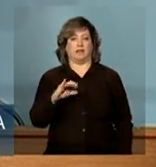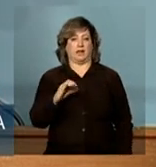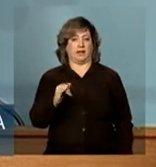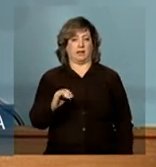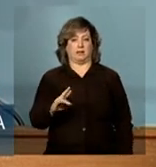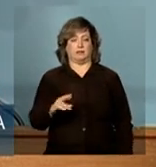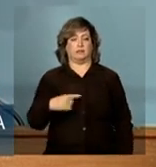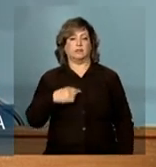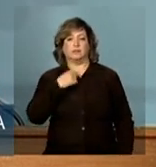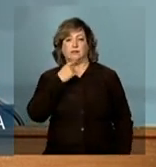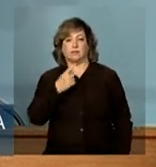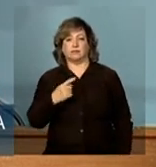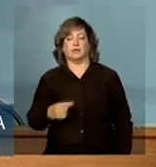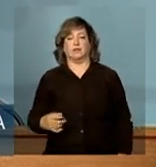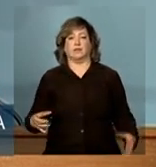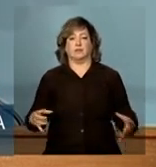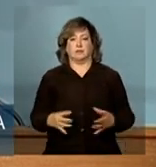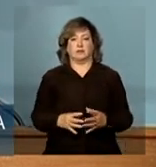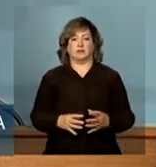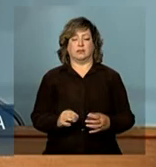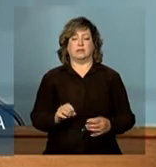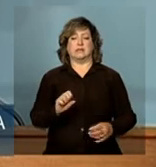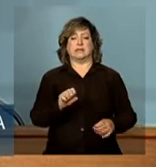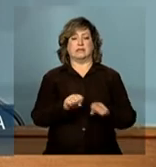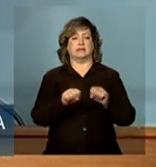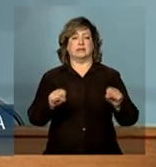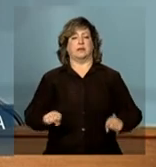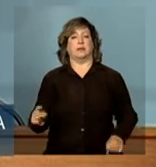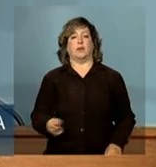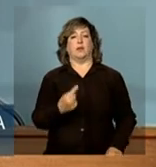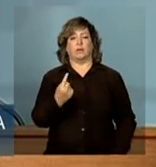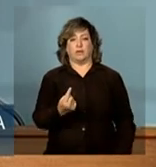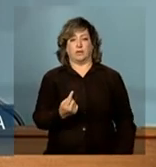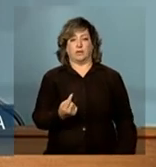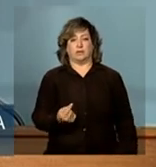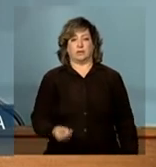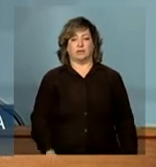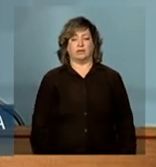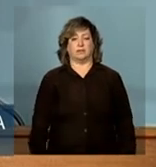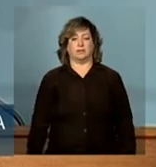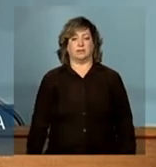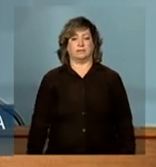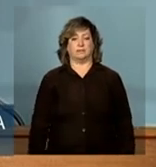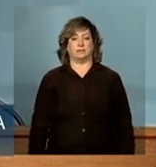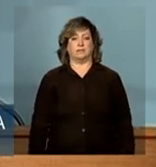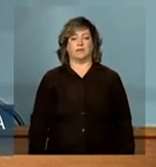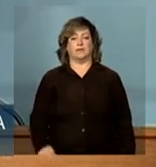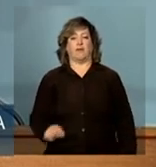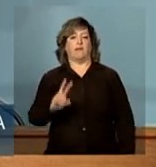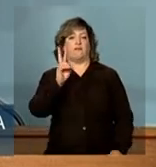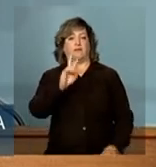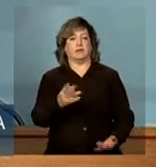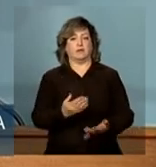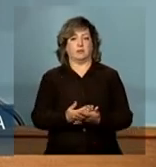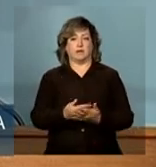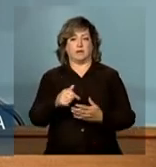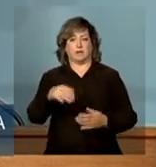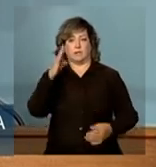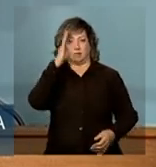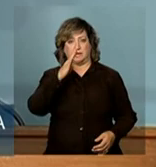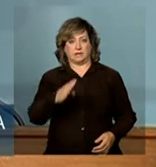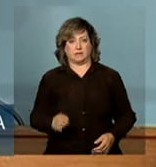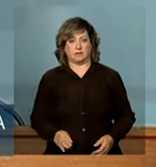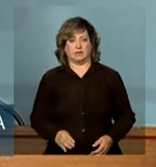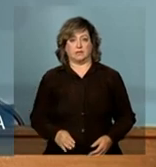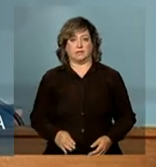no SISU, você não se classificou no Sistema Único e de vestibular, né, no Brasil, você não se